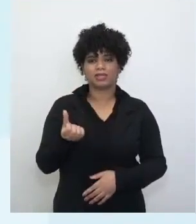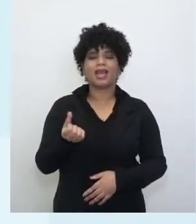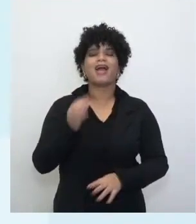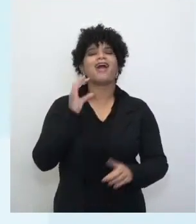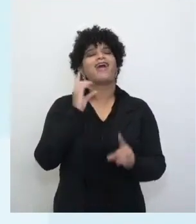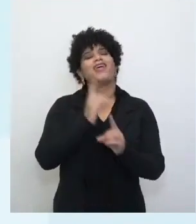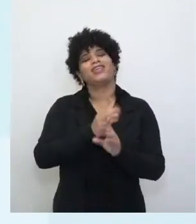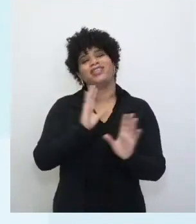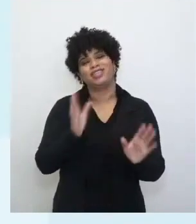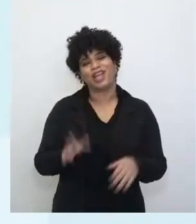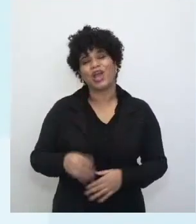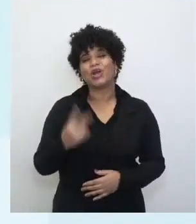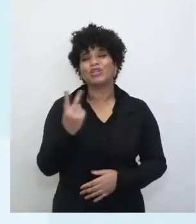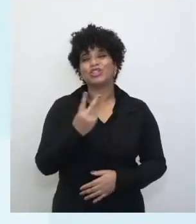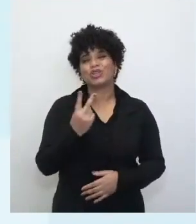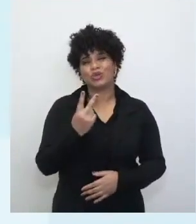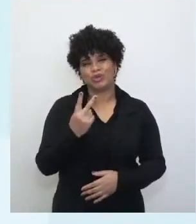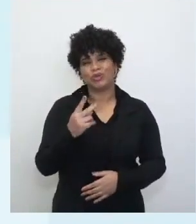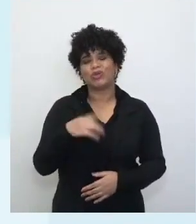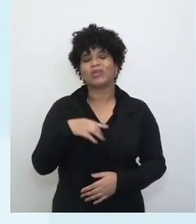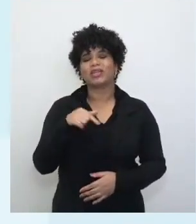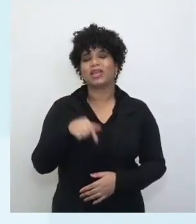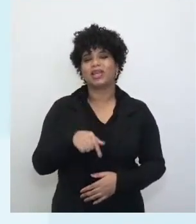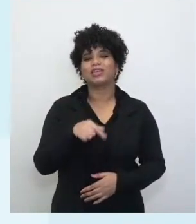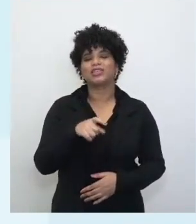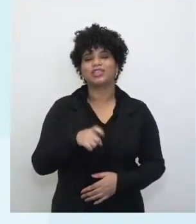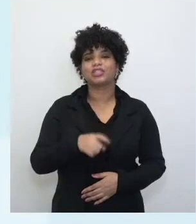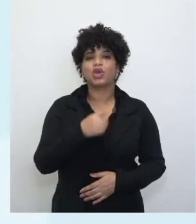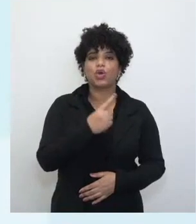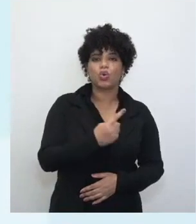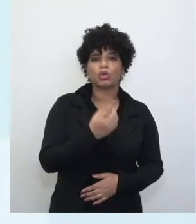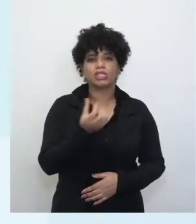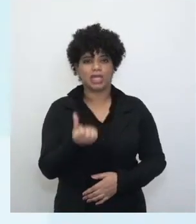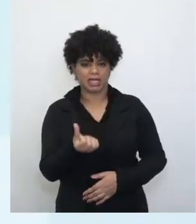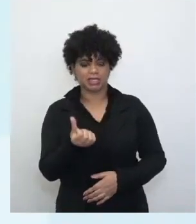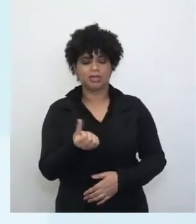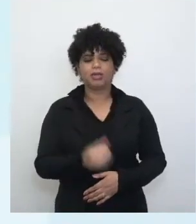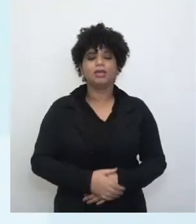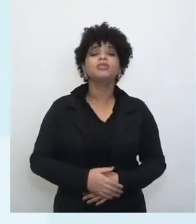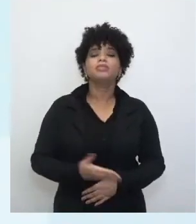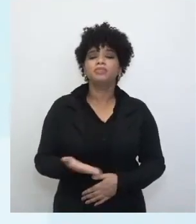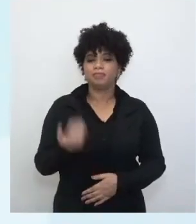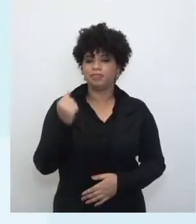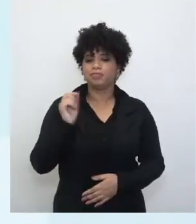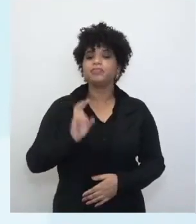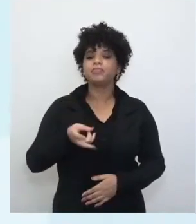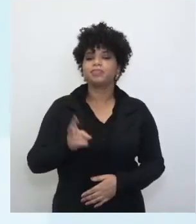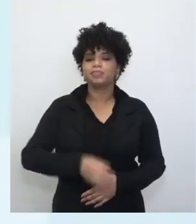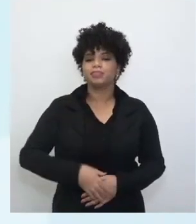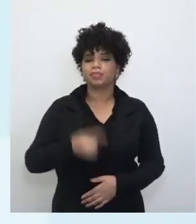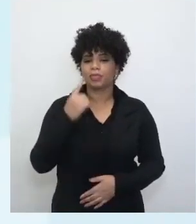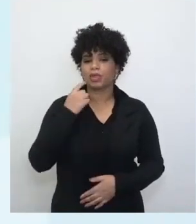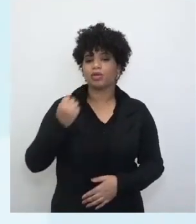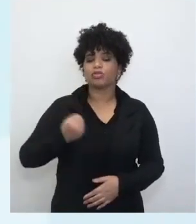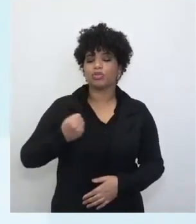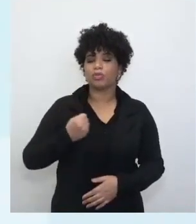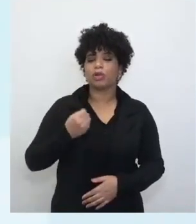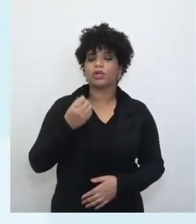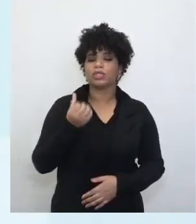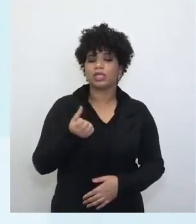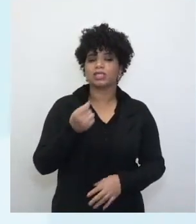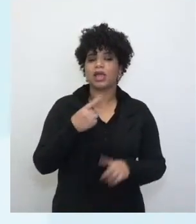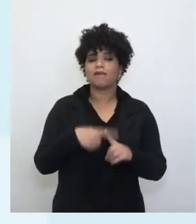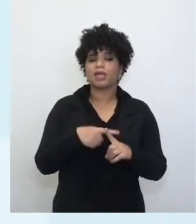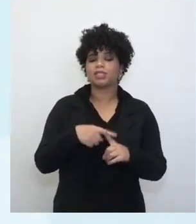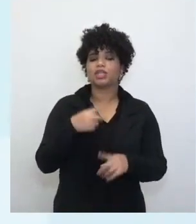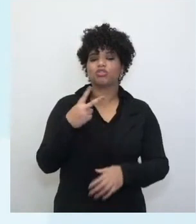meu segundo coeficiente do Q de X. Então, é 1 e 6. Legal. Vamos continuar. Pego esse número 6 para multiplicar lá